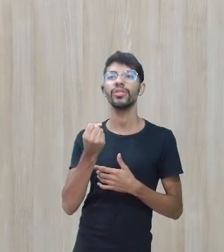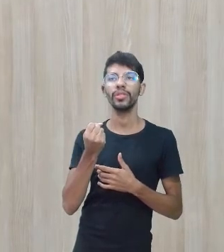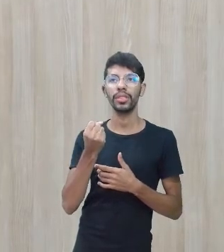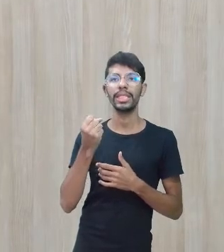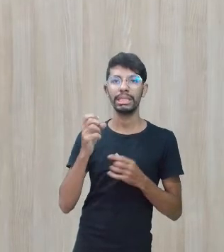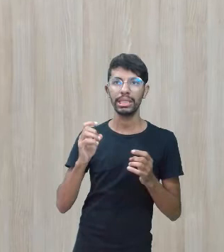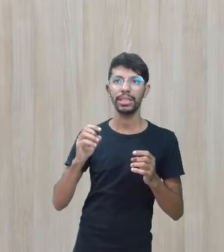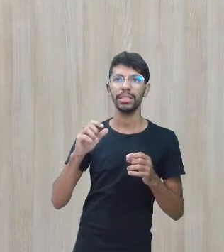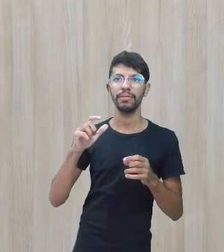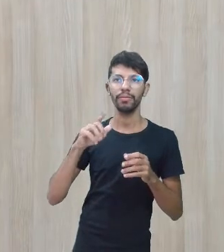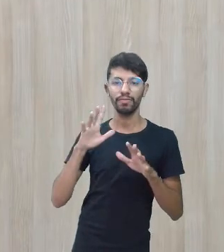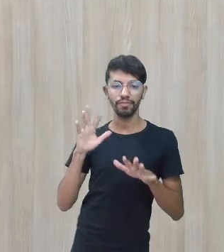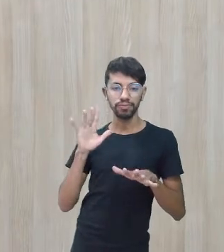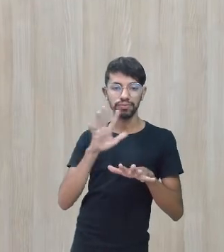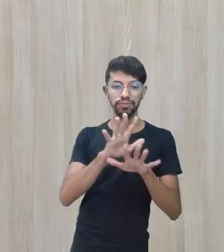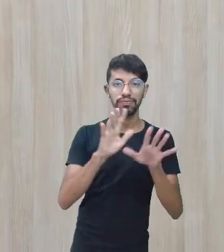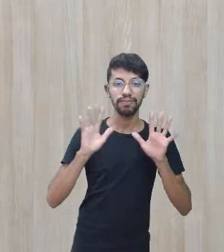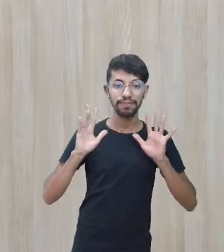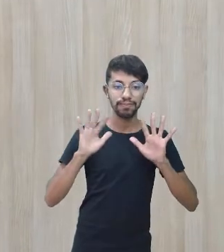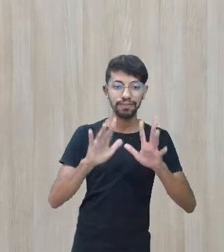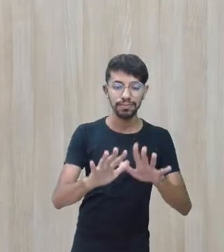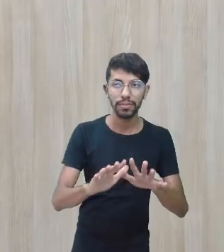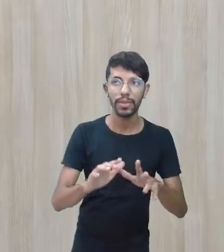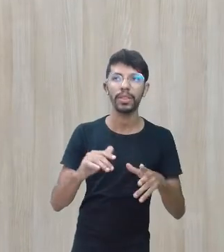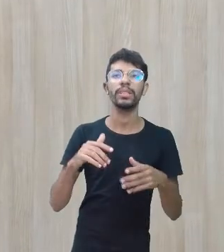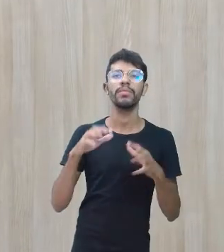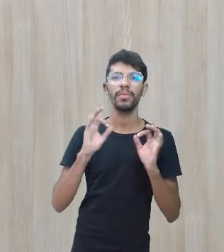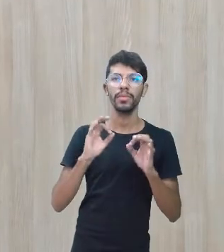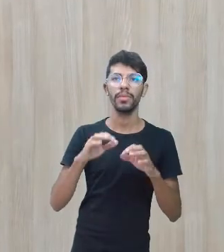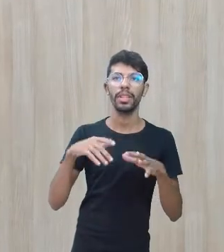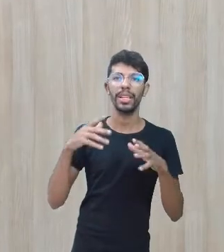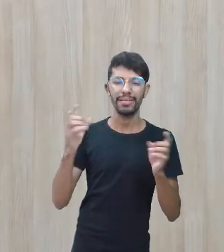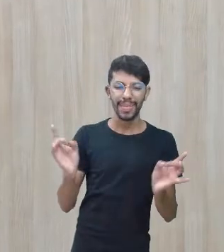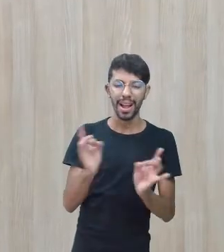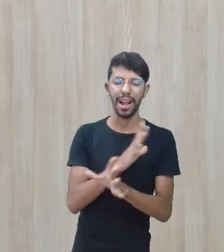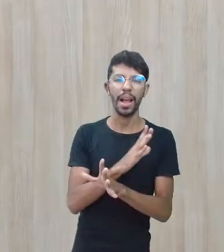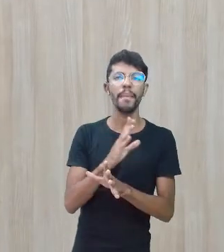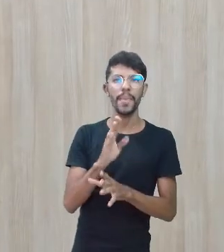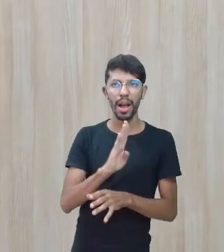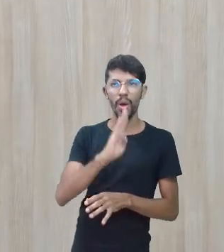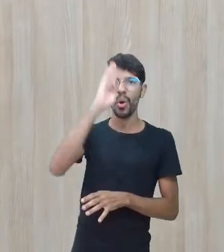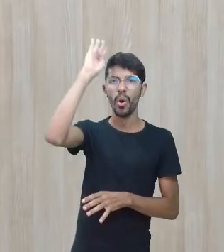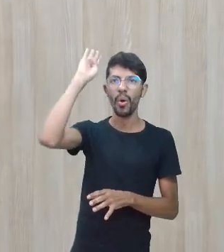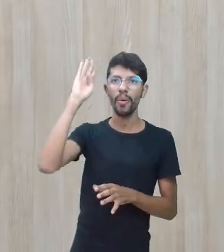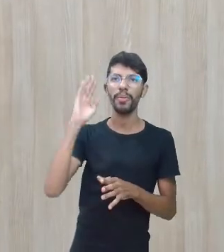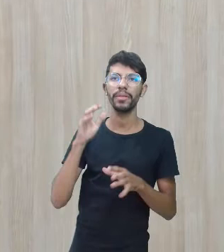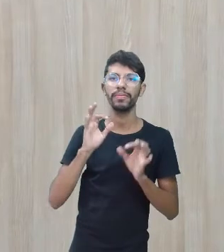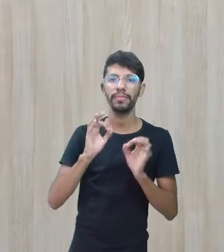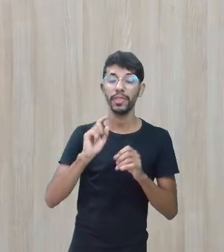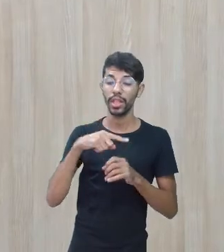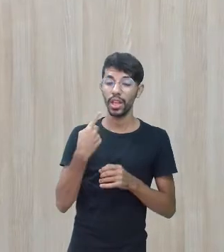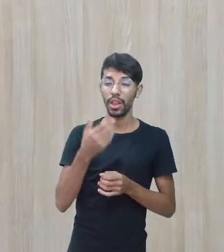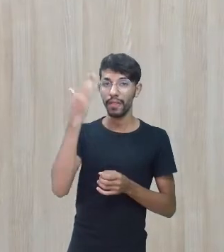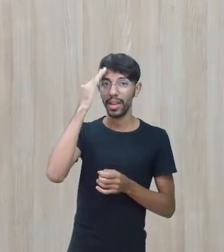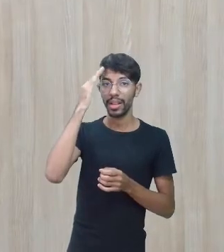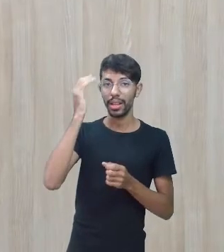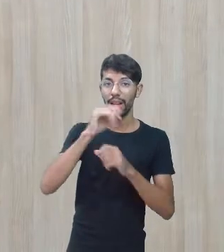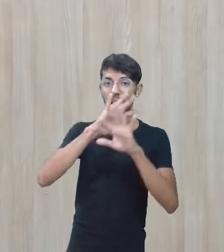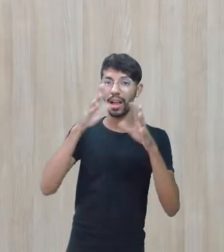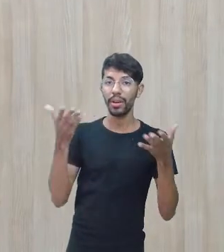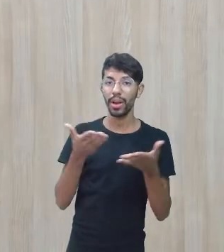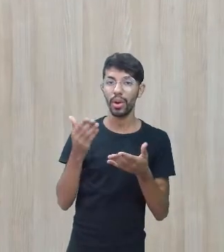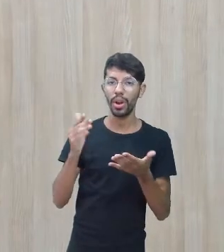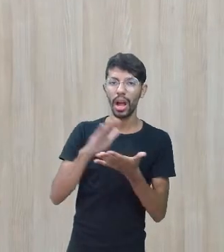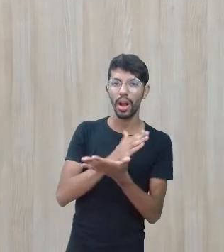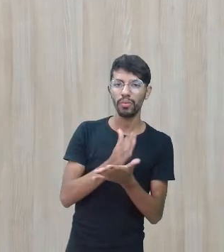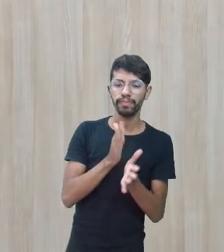né, contribuindo realmente para a queda, para o esfacelamento do Império Romano. E aí a gente vai entender, né, alguns